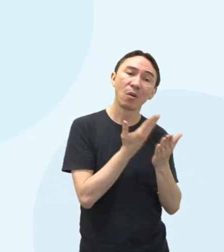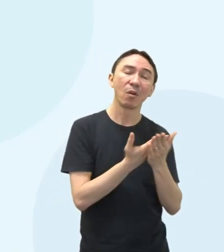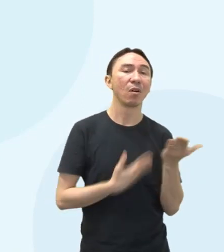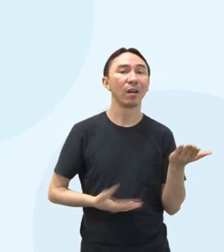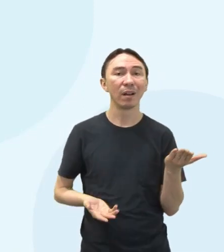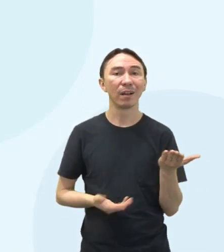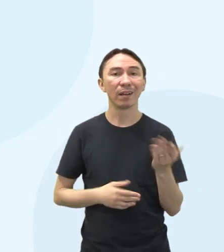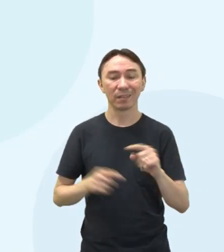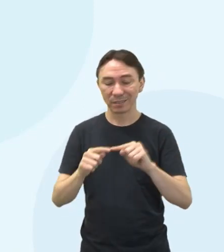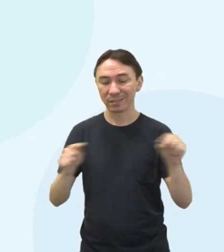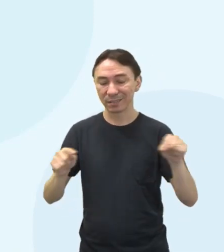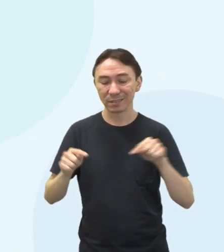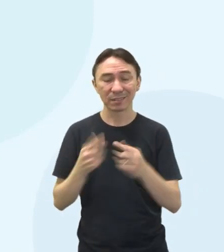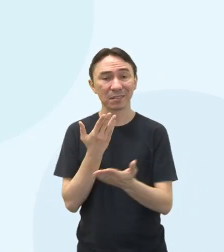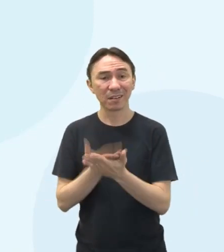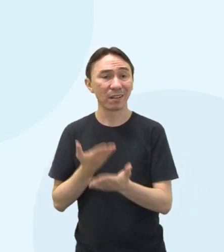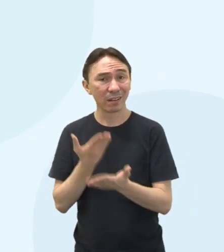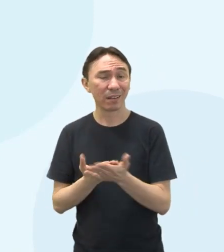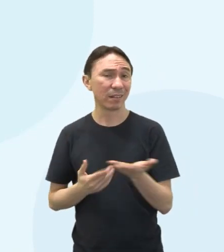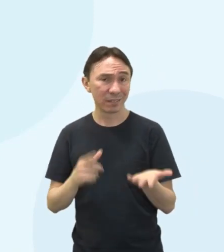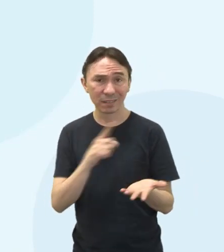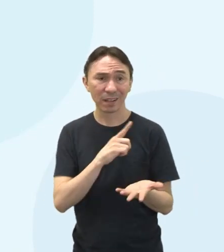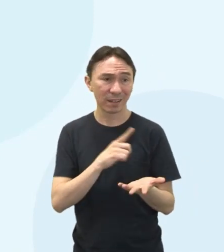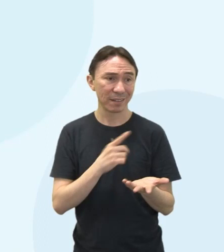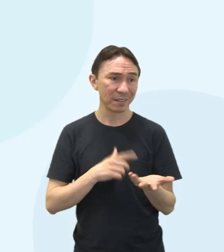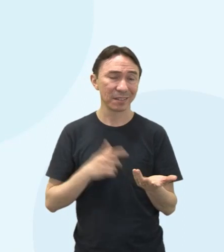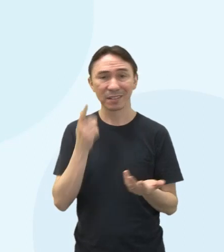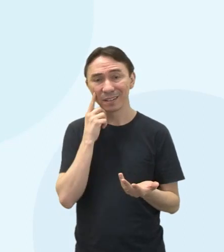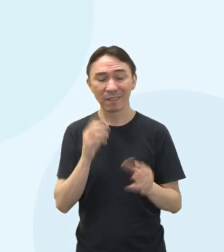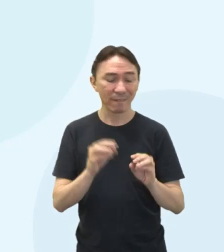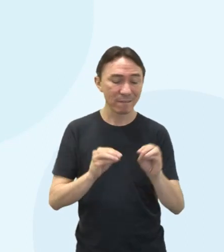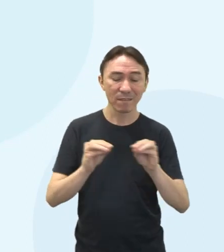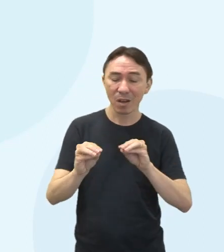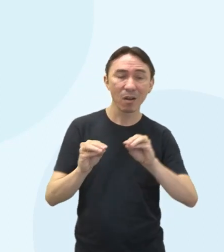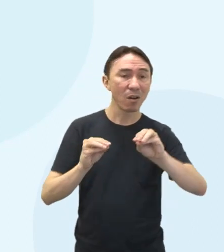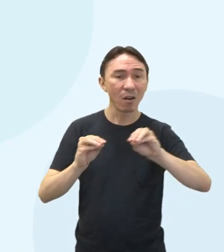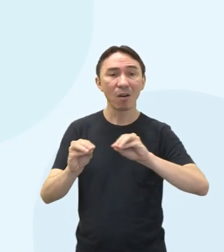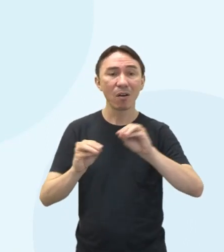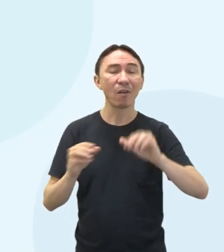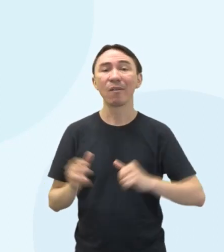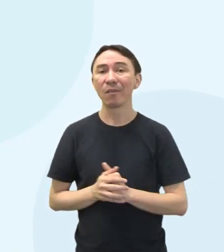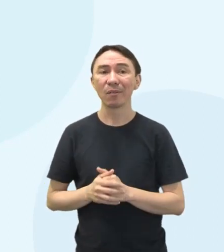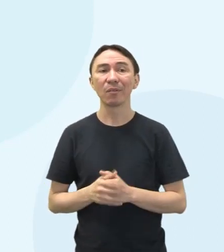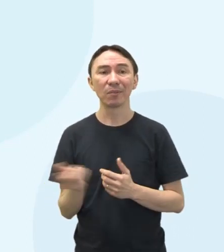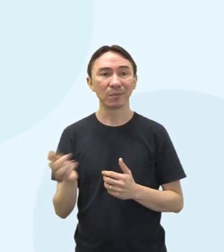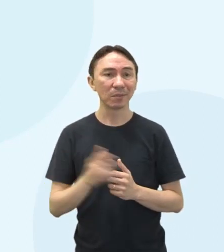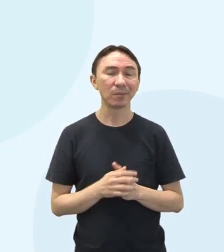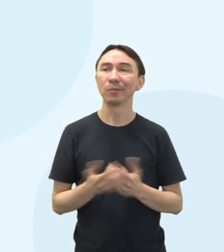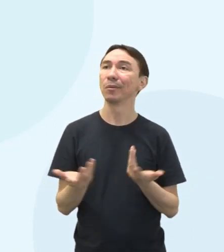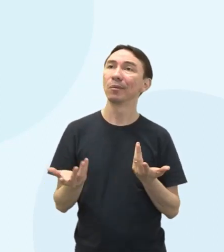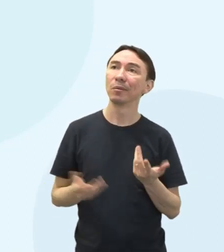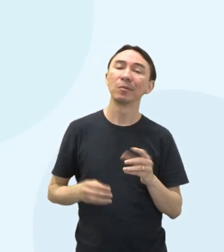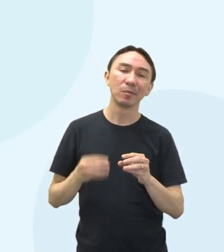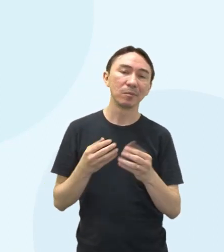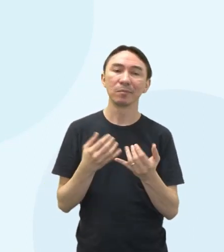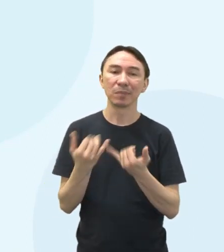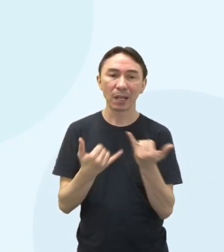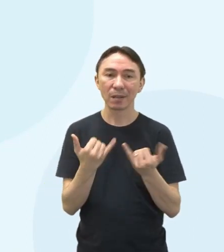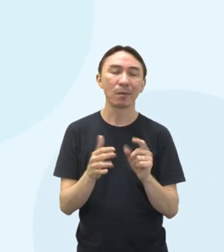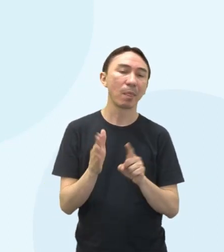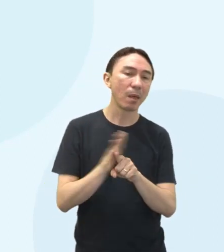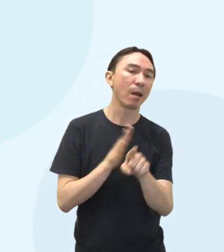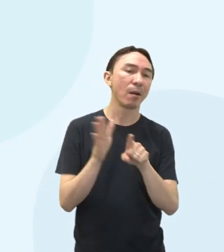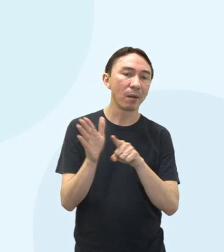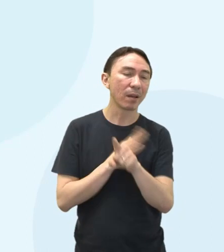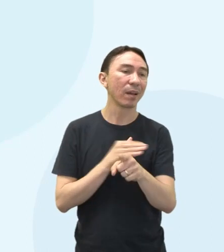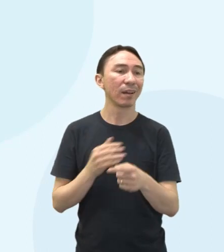diariamente né esse jogo de dominó né O que é o que é a planificação dos sólidos né